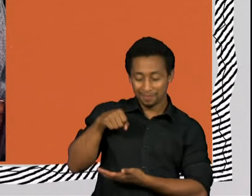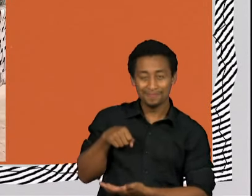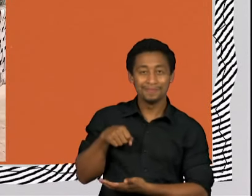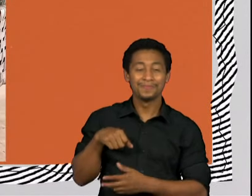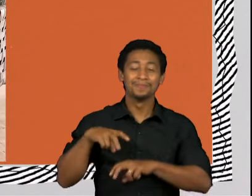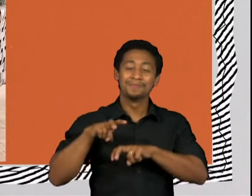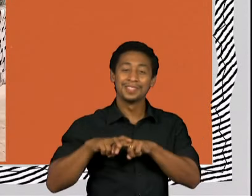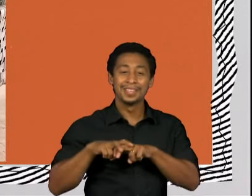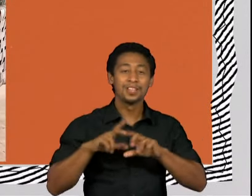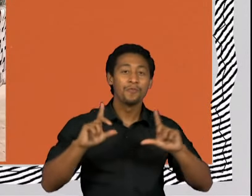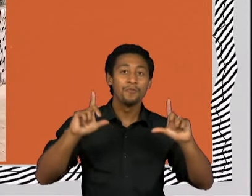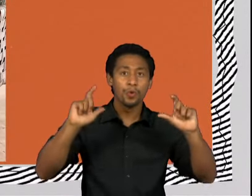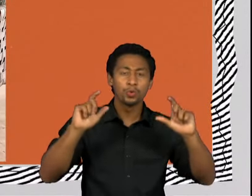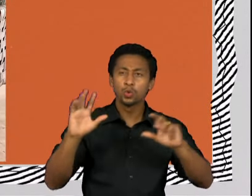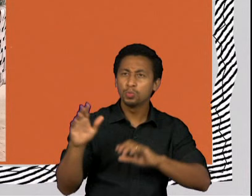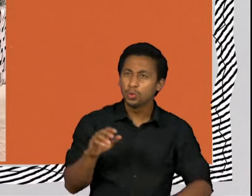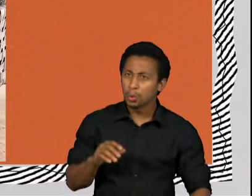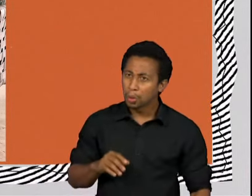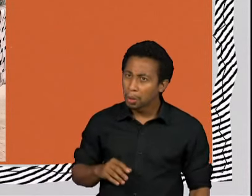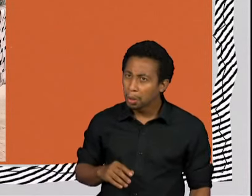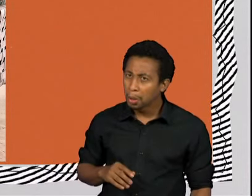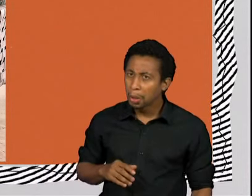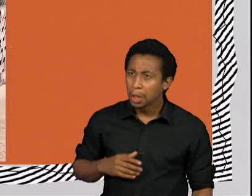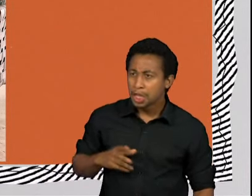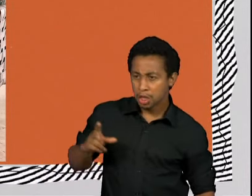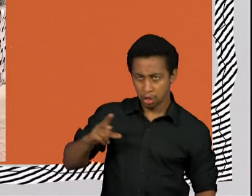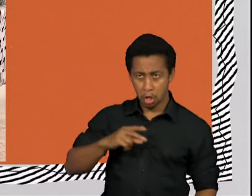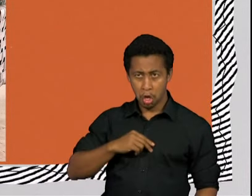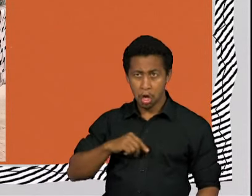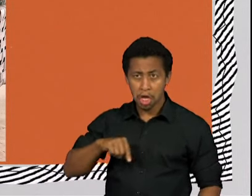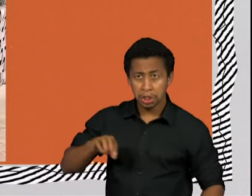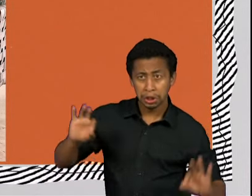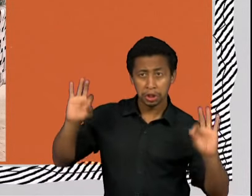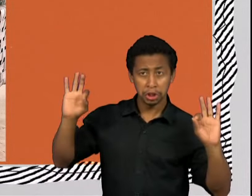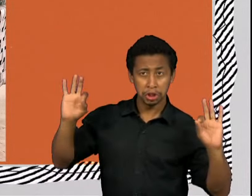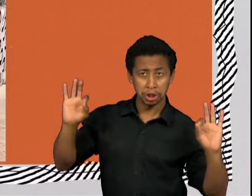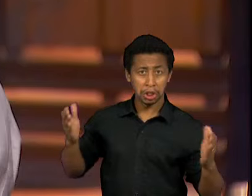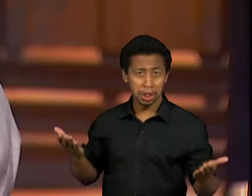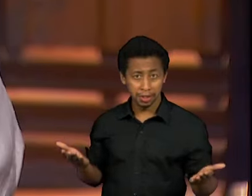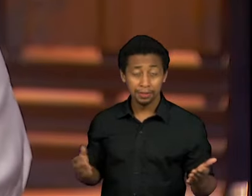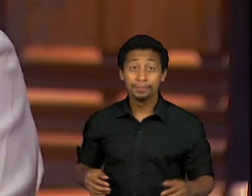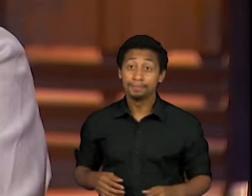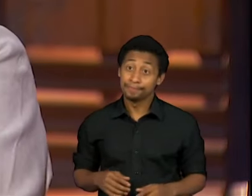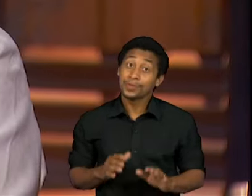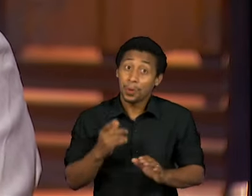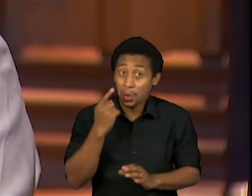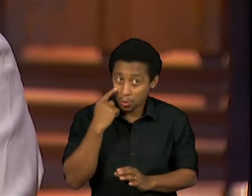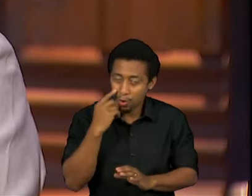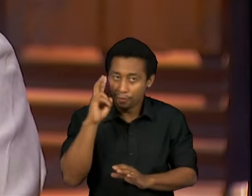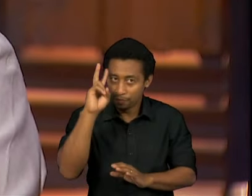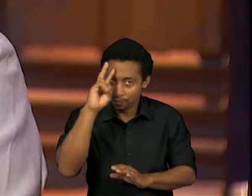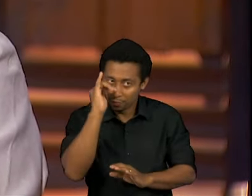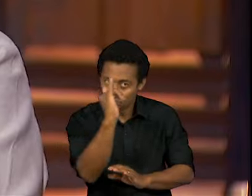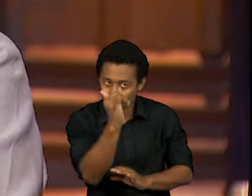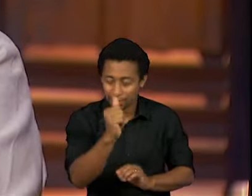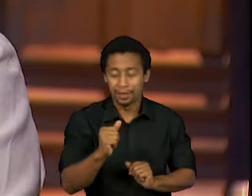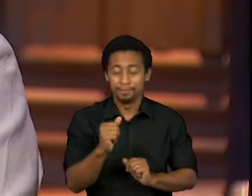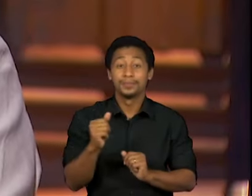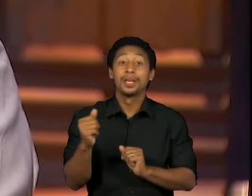e Nossa essa bolsa é muito engraçada essa bolsa eu ganhei Aquela bolsa né E aí eu achei engraçado